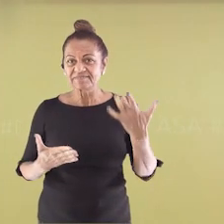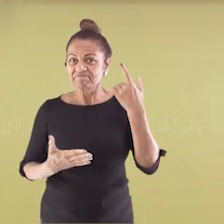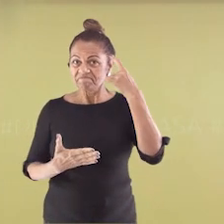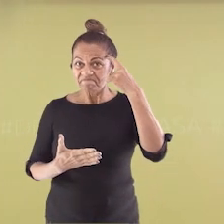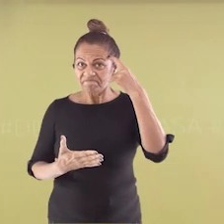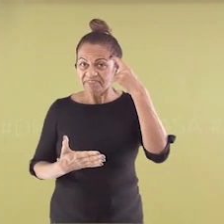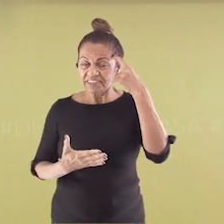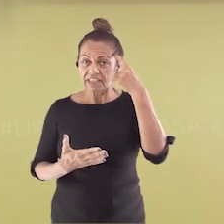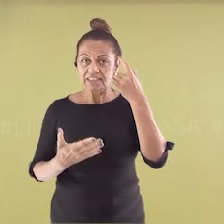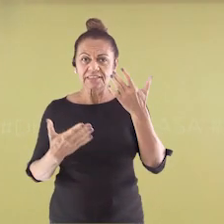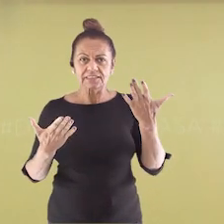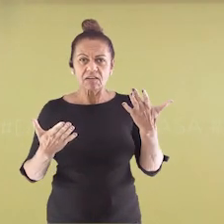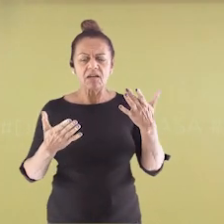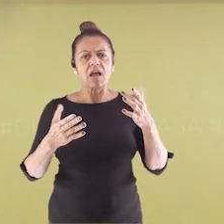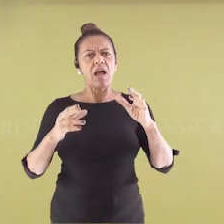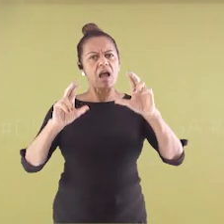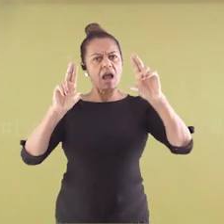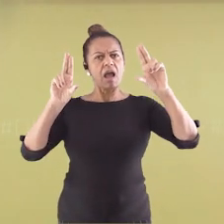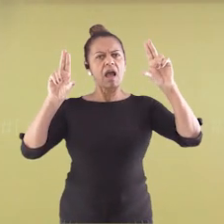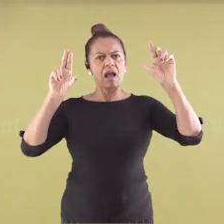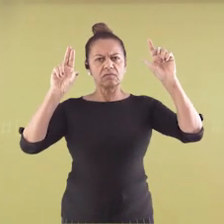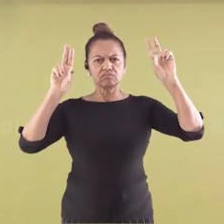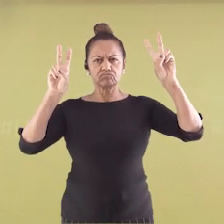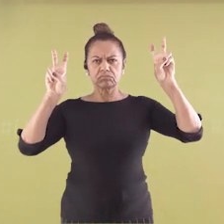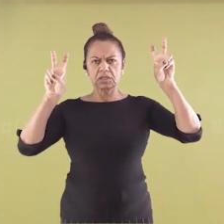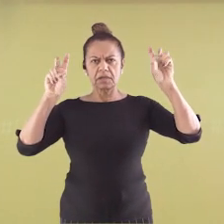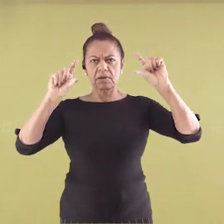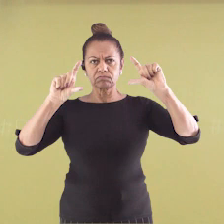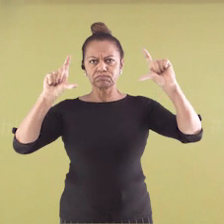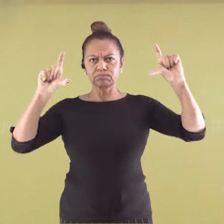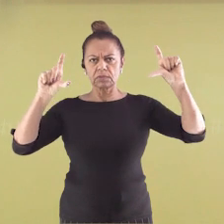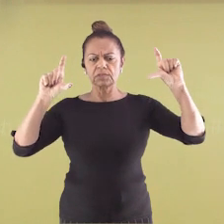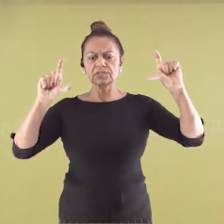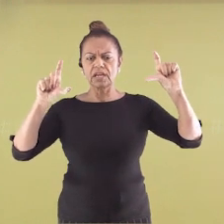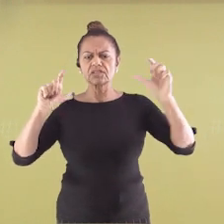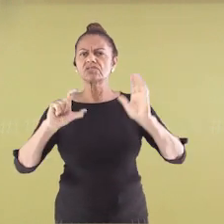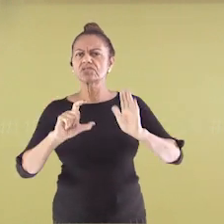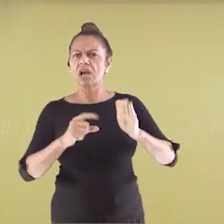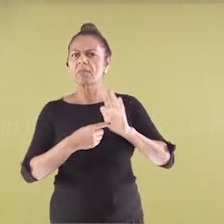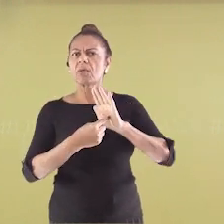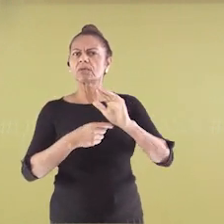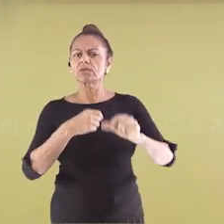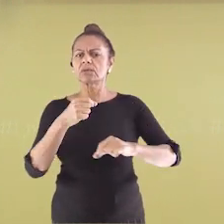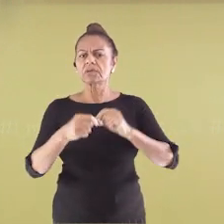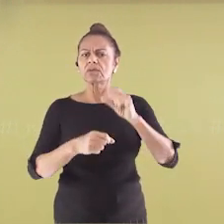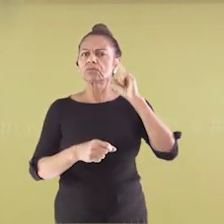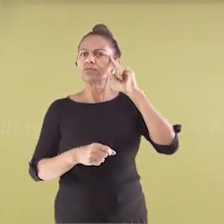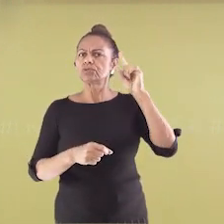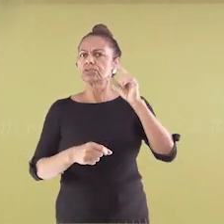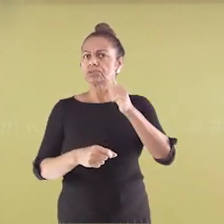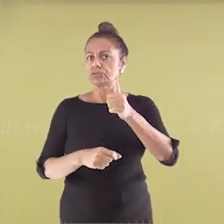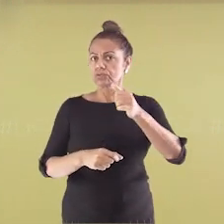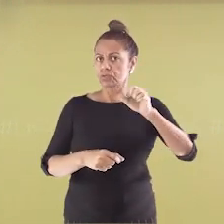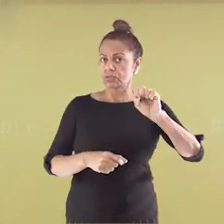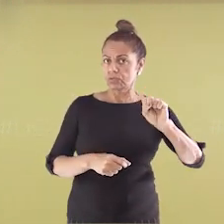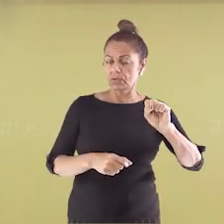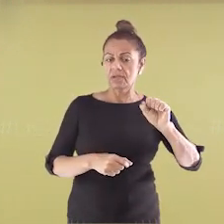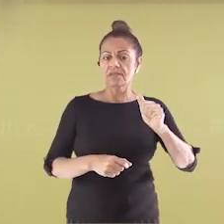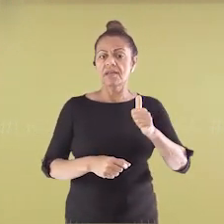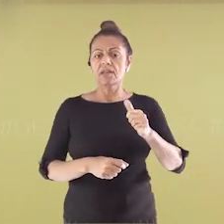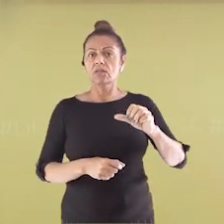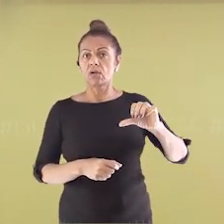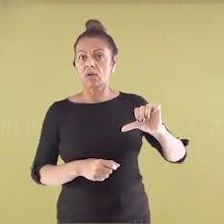Pensaram? Ao lermos a manchete, já temos noção do que a notícia nas páginas 18 e 19 irá